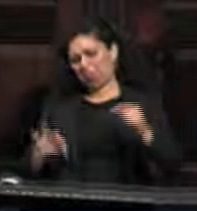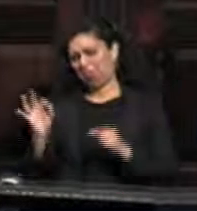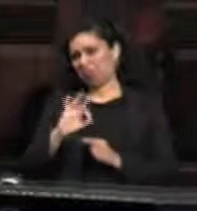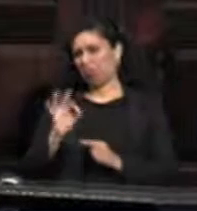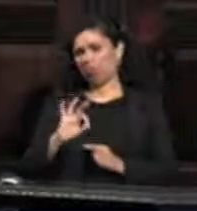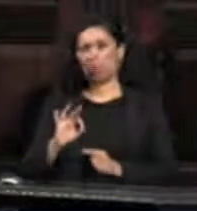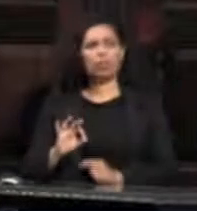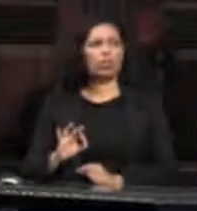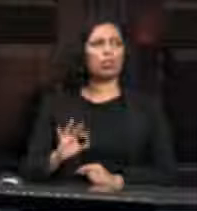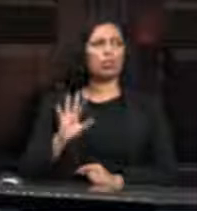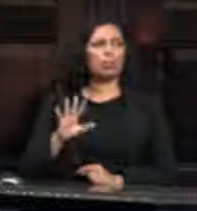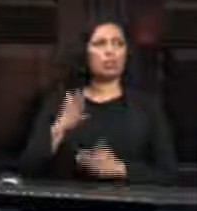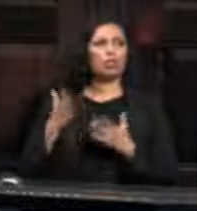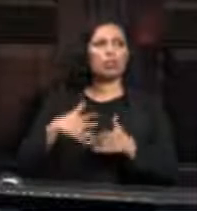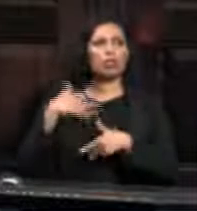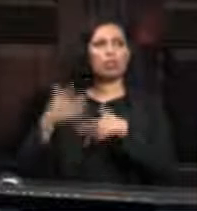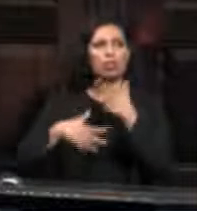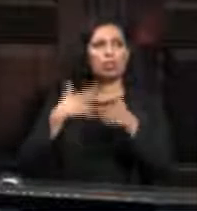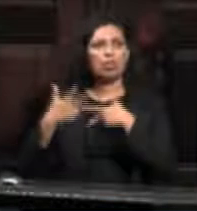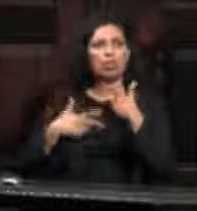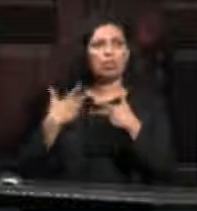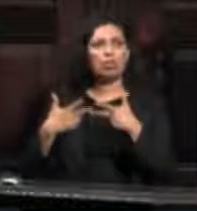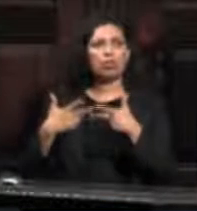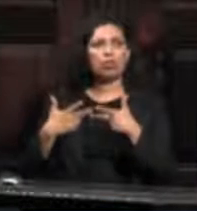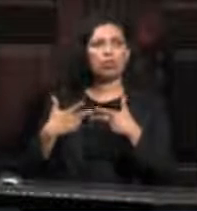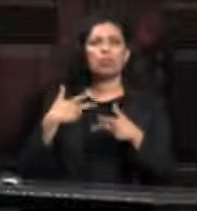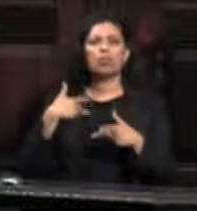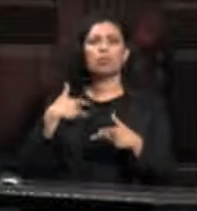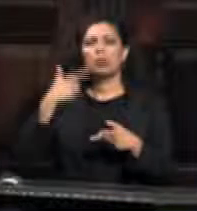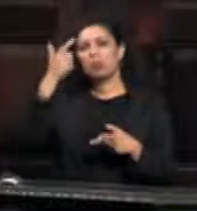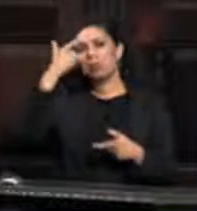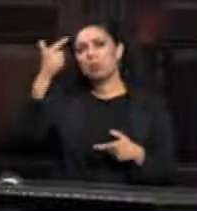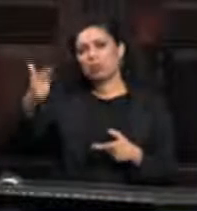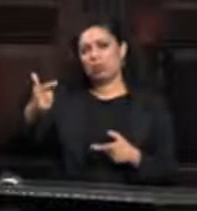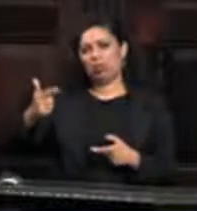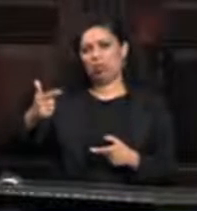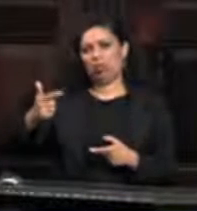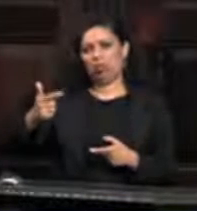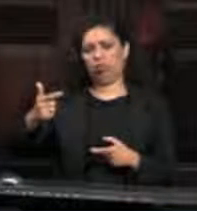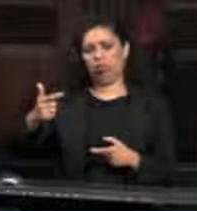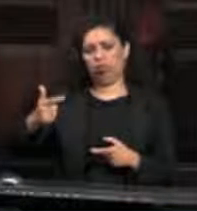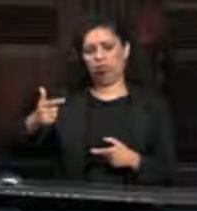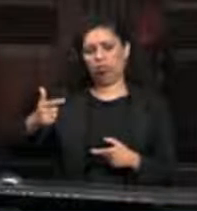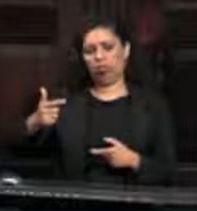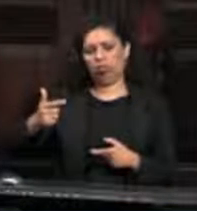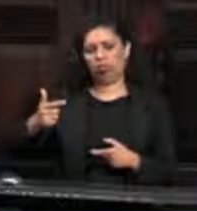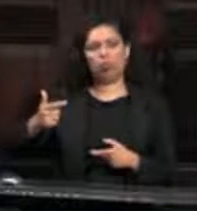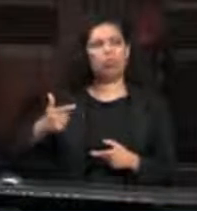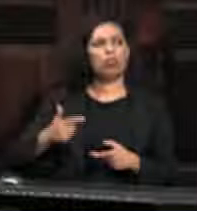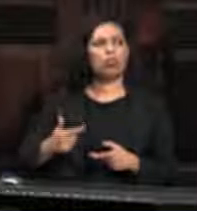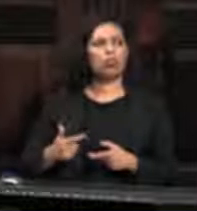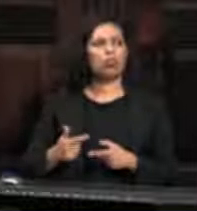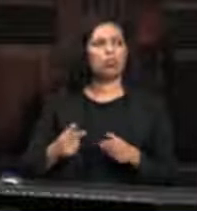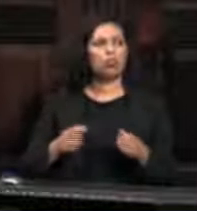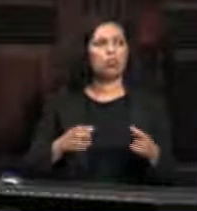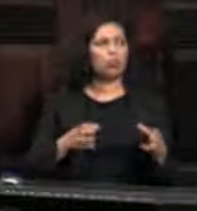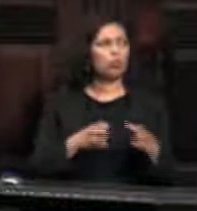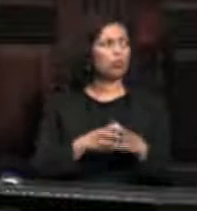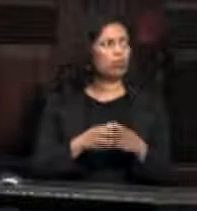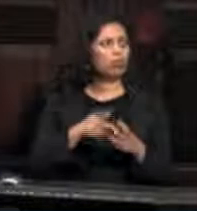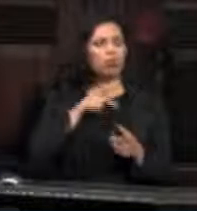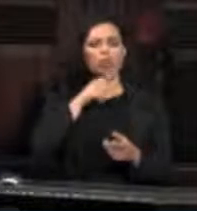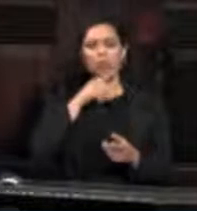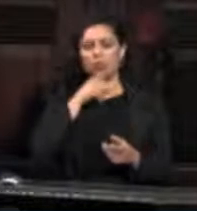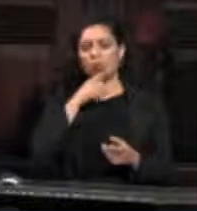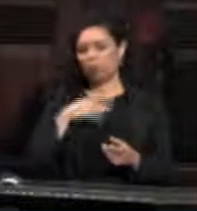mas fiz questão de colocar aqui o posicionamento que é o posicionamento do Partido Socialista